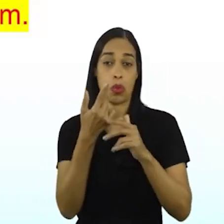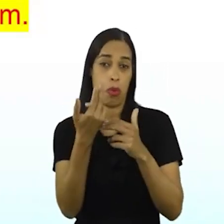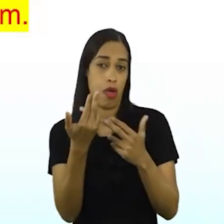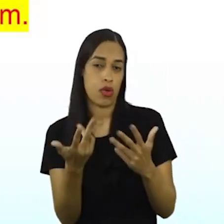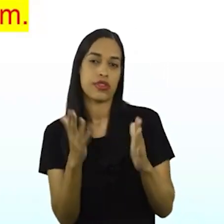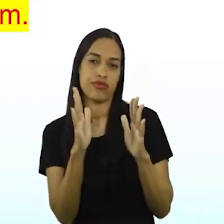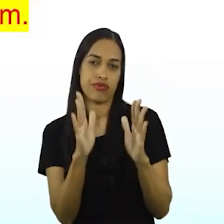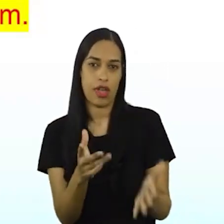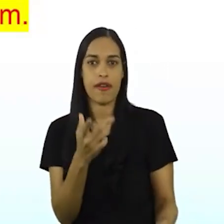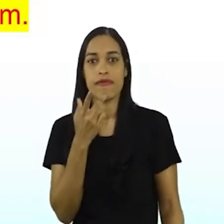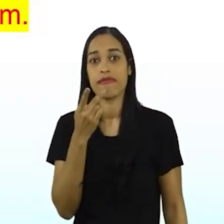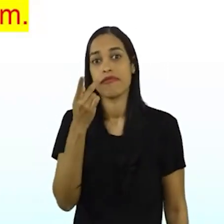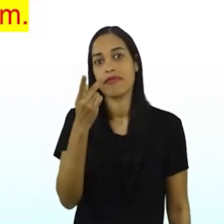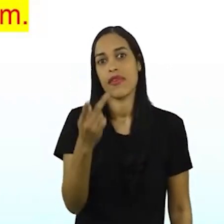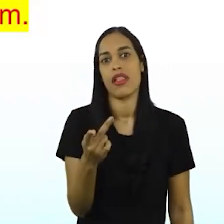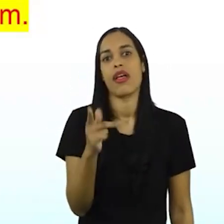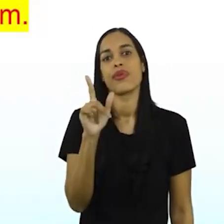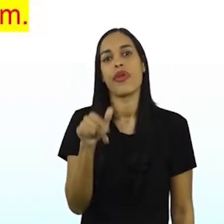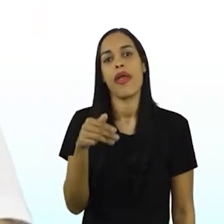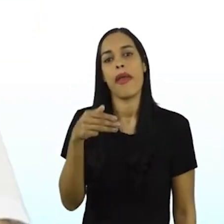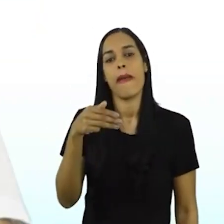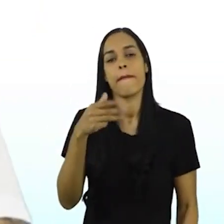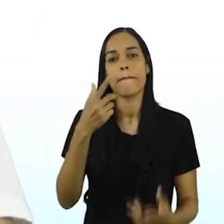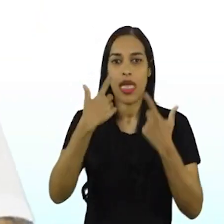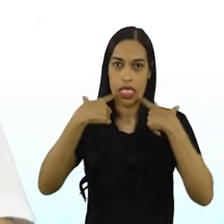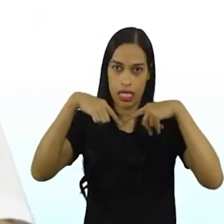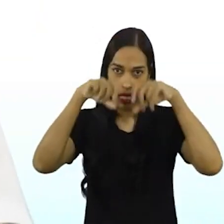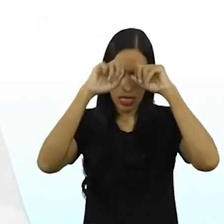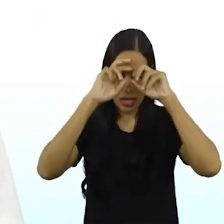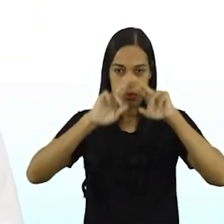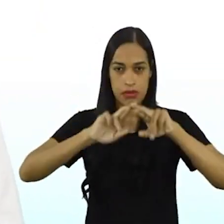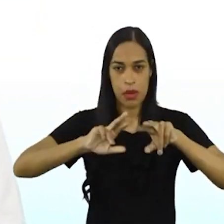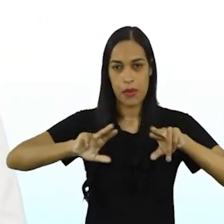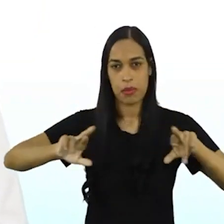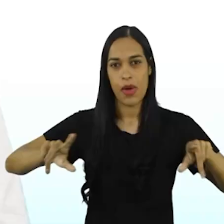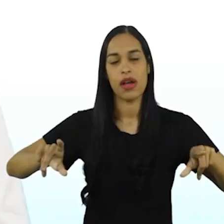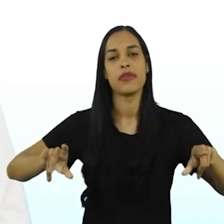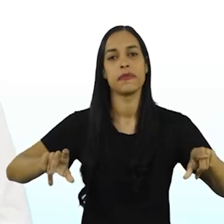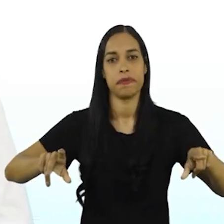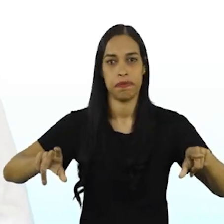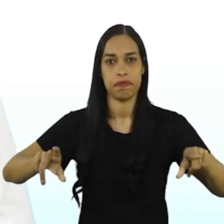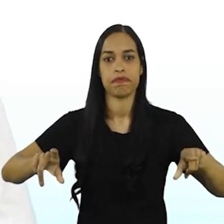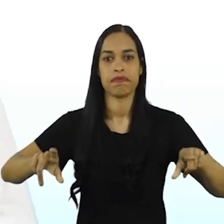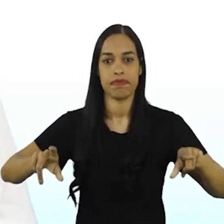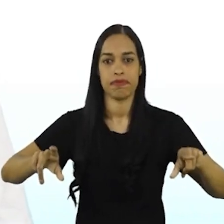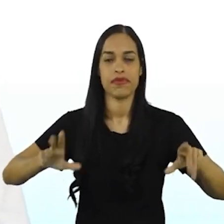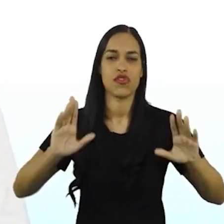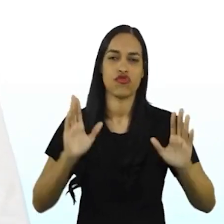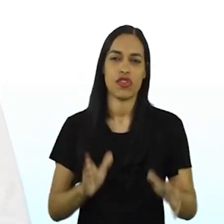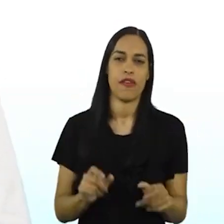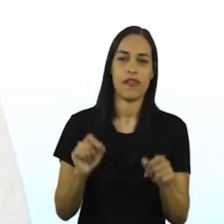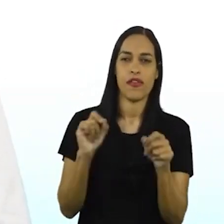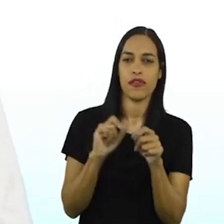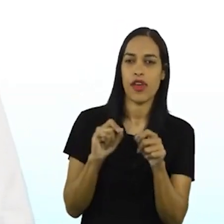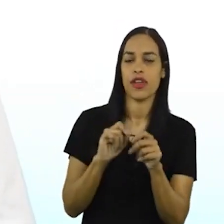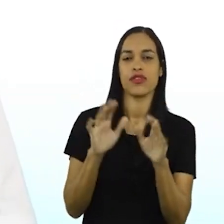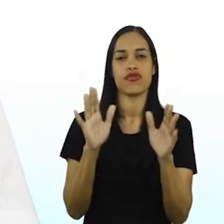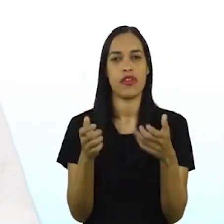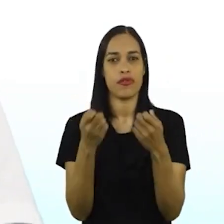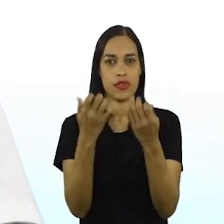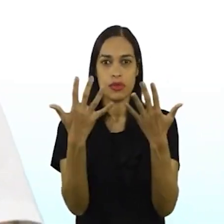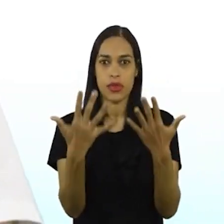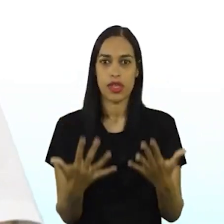já dito é metalinguagem. Então, reformulou sobre algo que já foi feito, já foi dito, também é